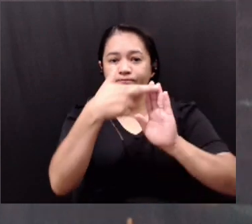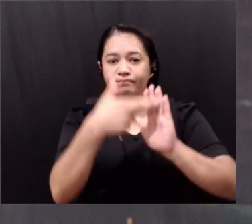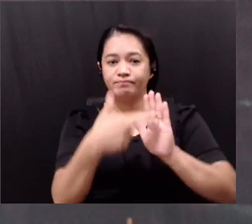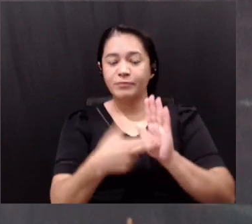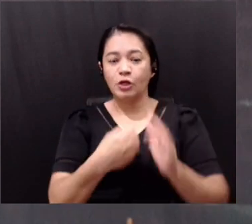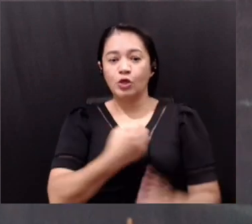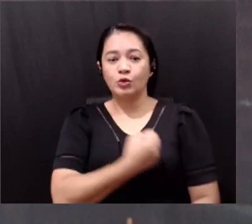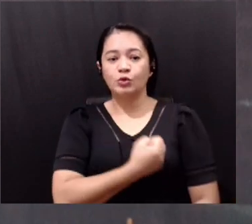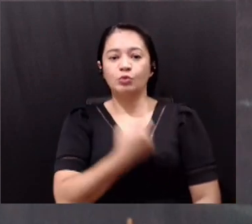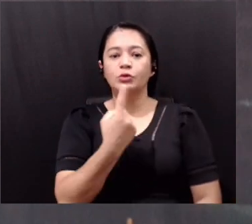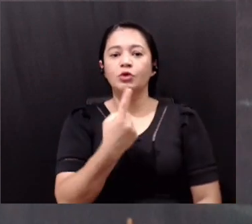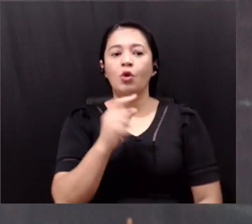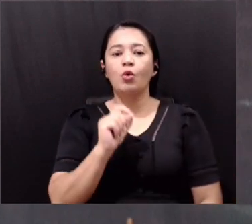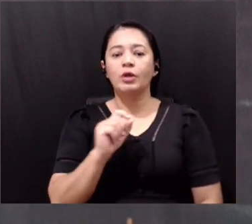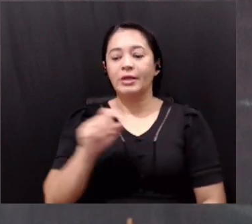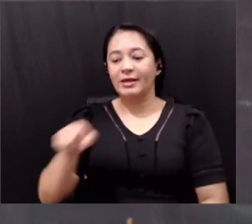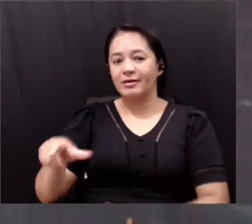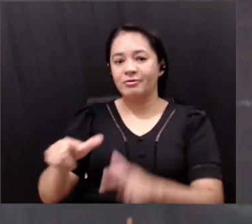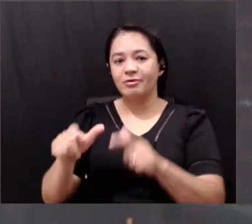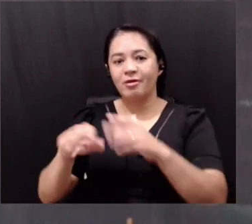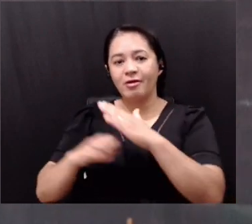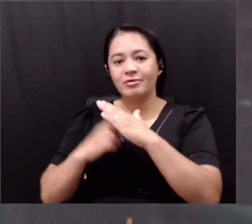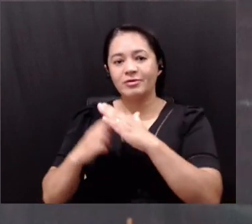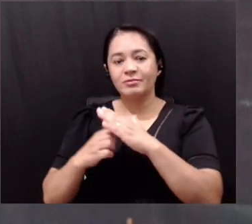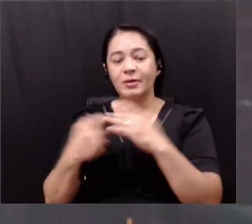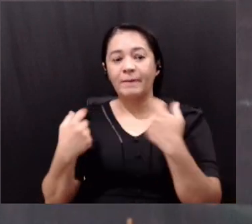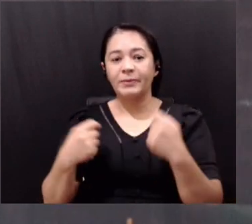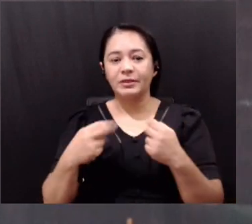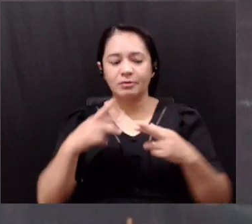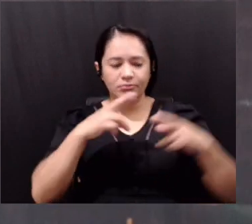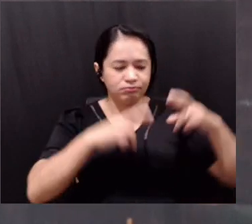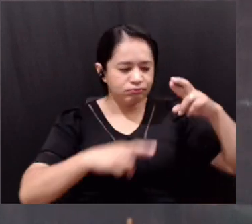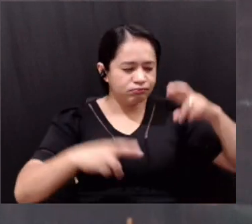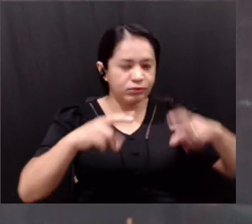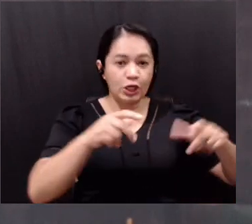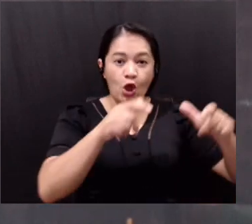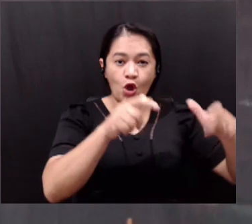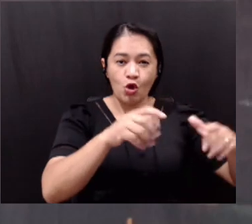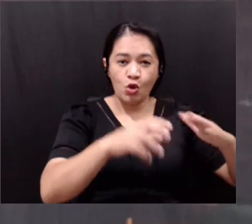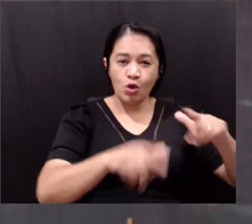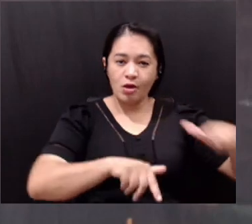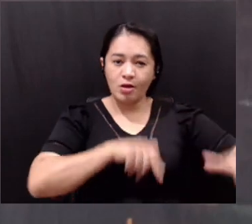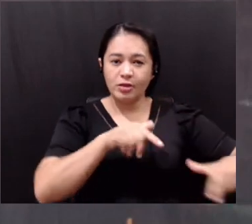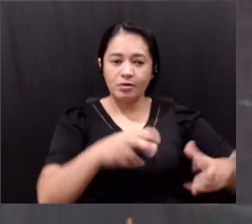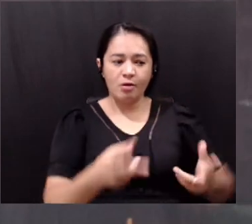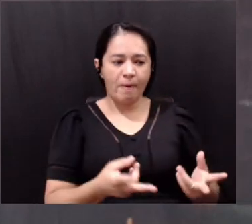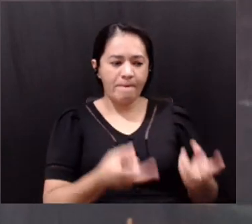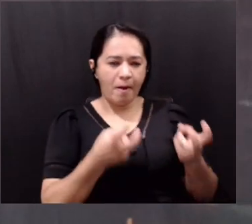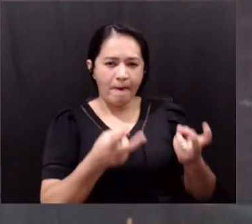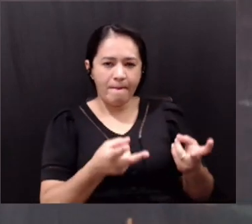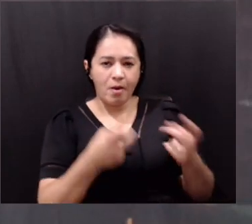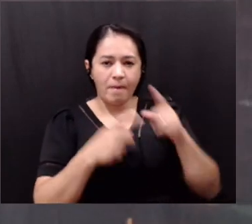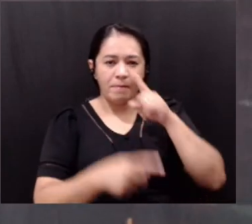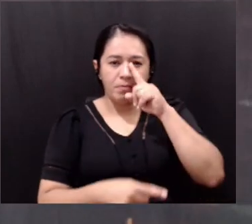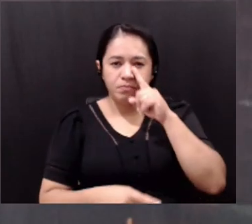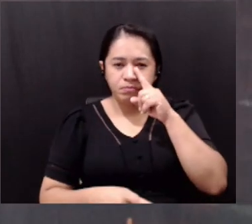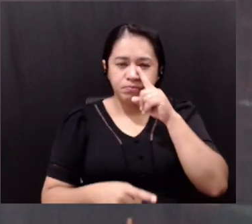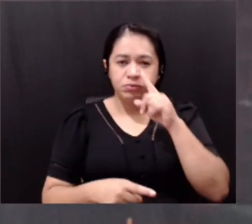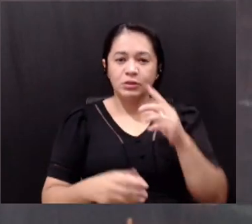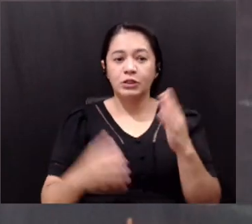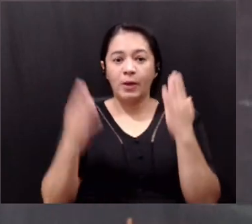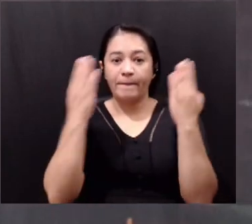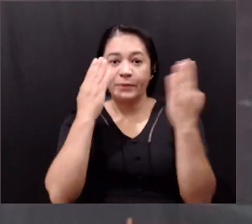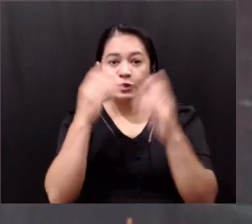que as empresas monitorem o seu ambiente de trabalho, identifiquem riscos psicossociais no seu ambiente de trabalho